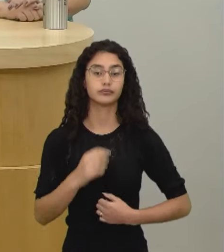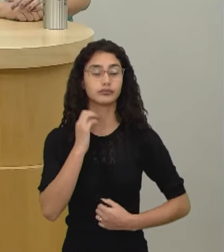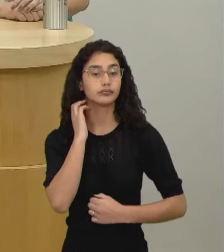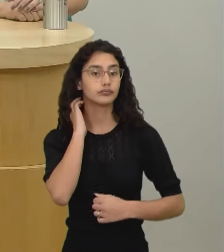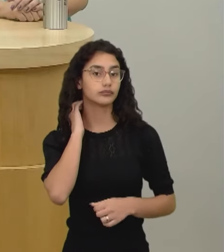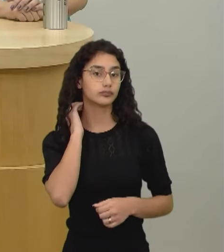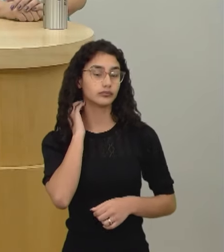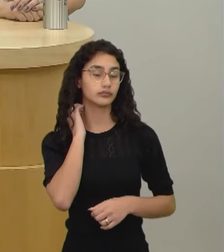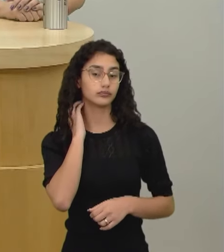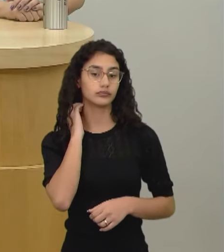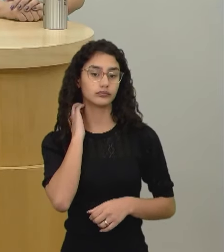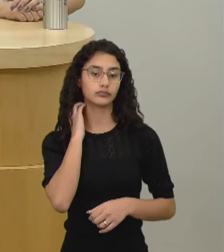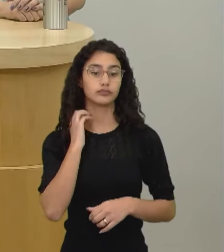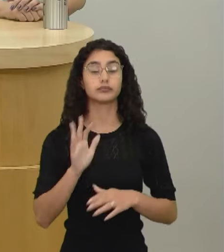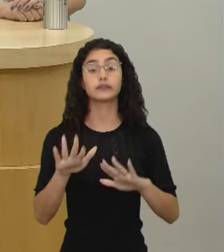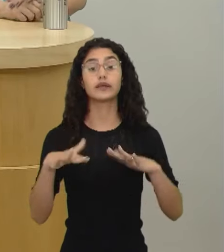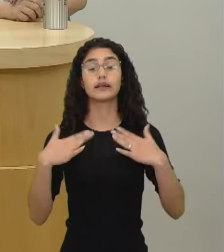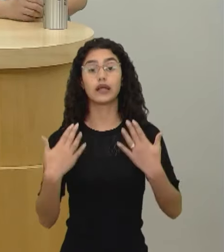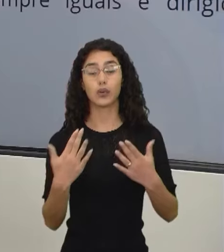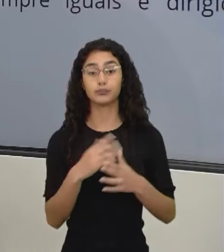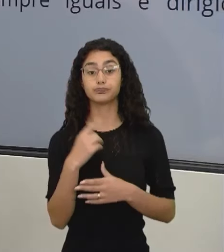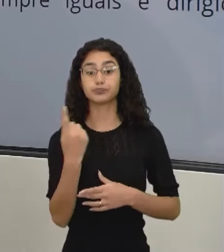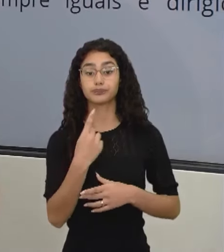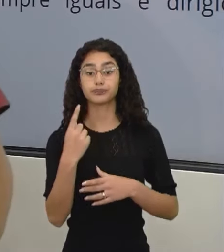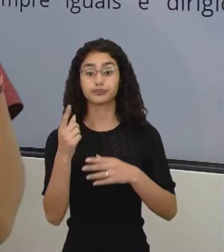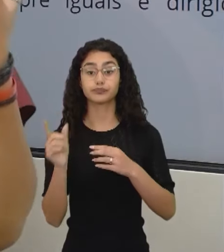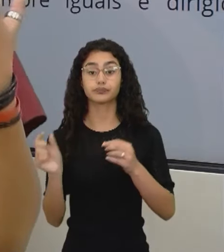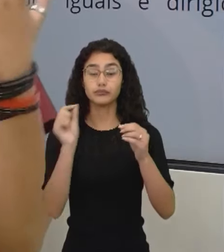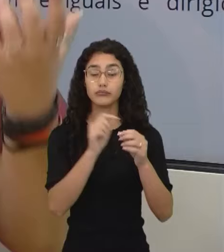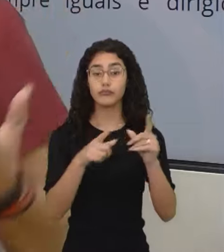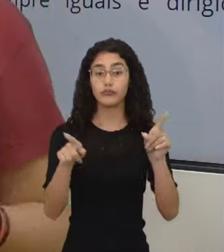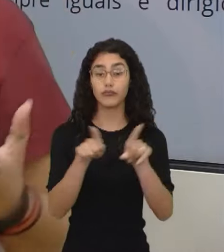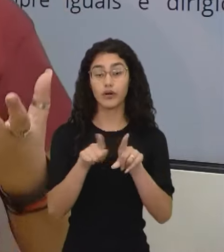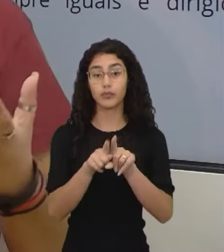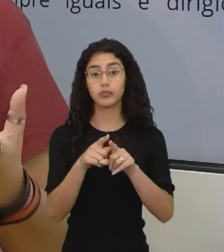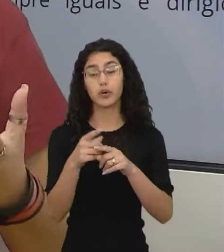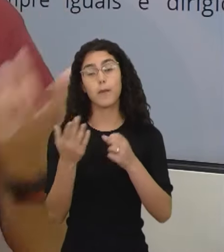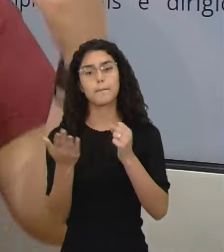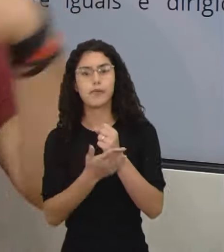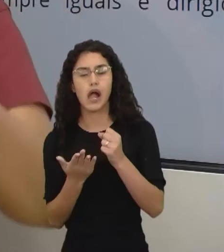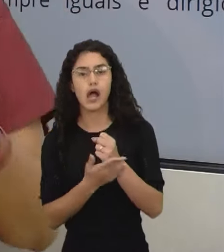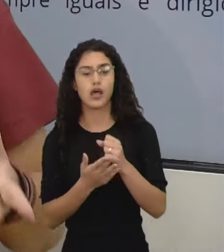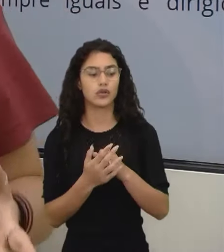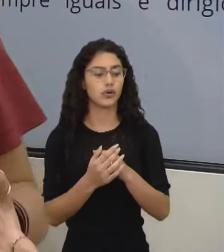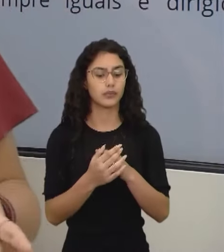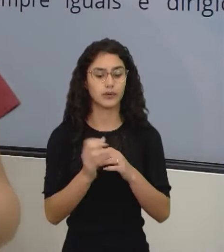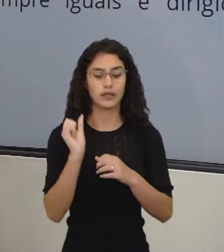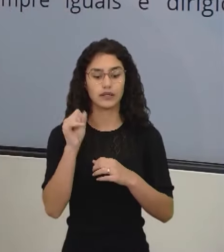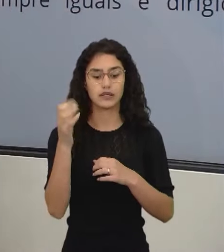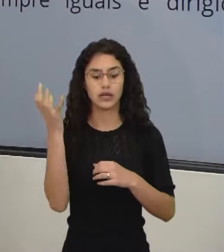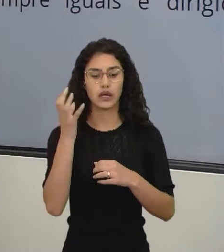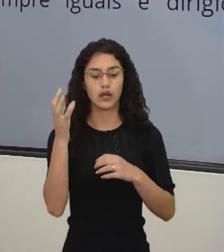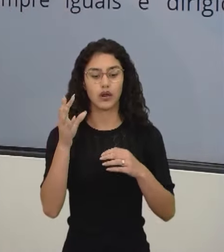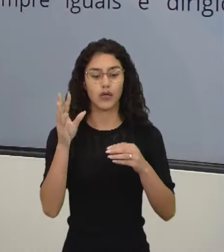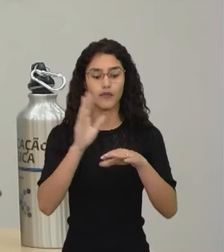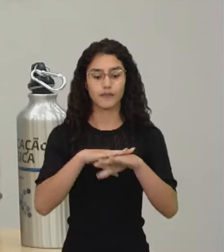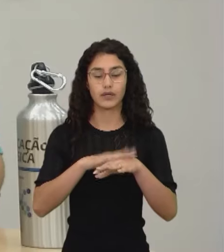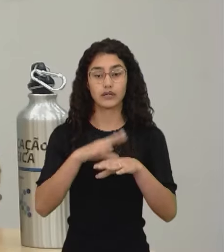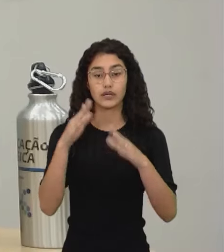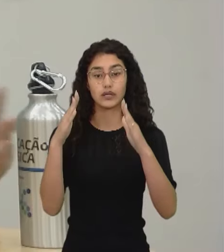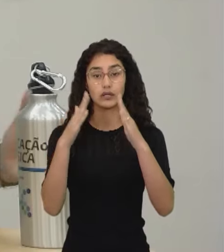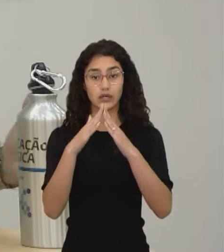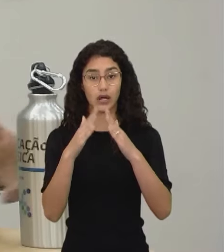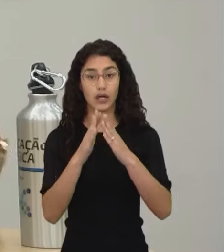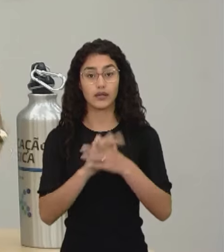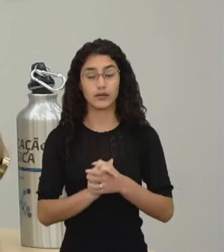divertido, eu gosto. Né? E aí a gente vai trazer alguns princípios básicos para vocês, para se você quiser montar na sua casa. E nós